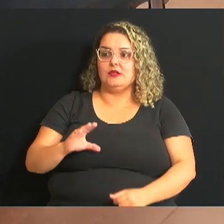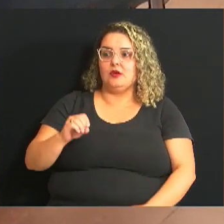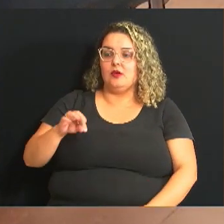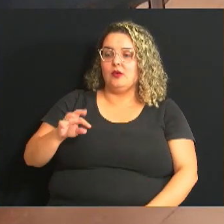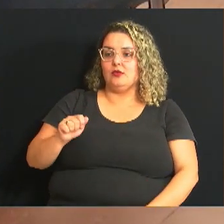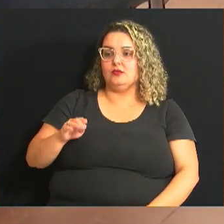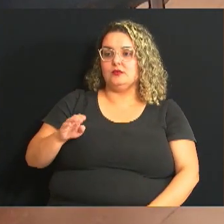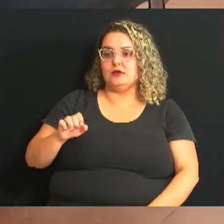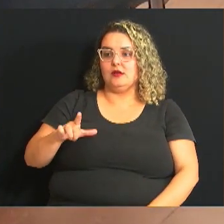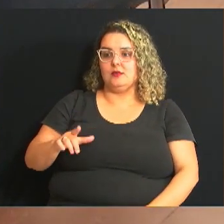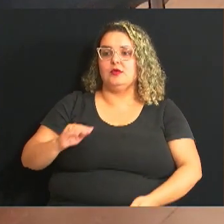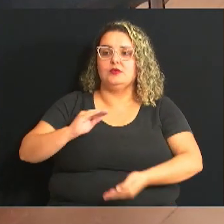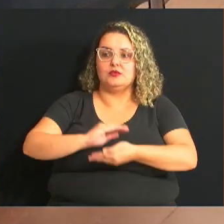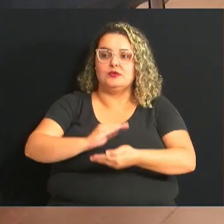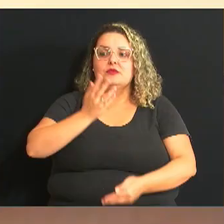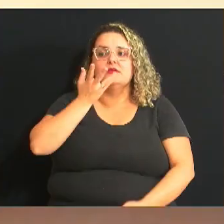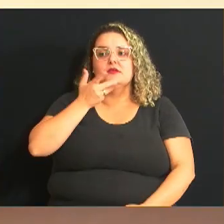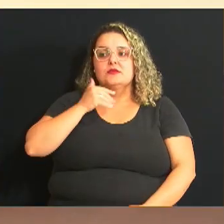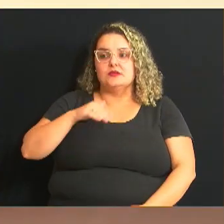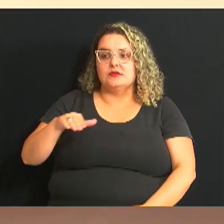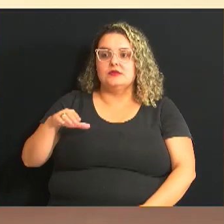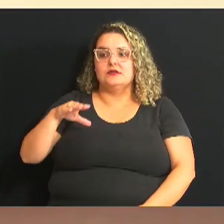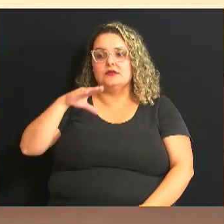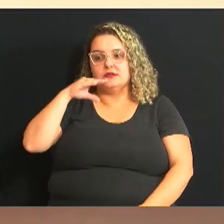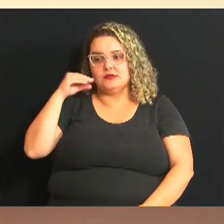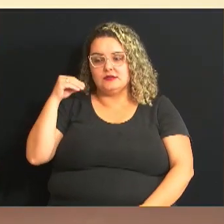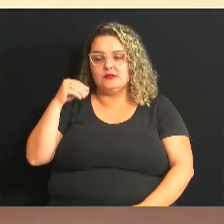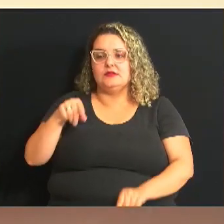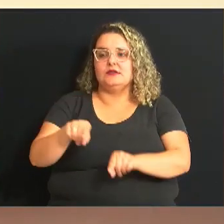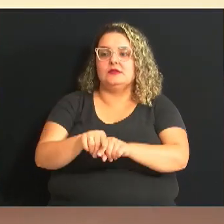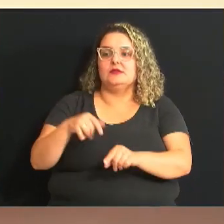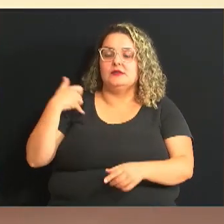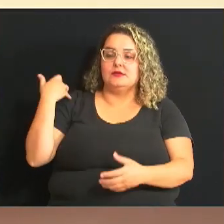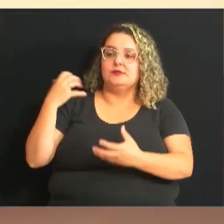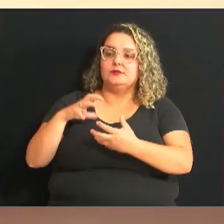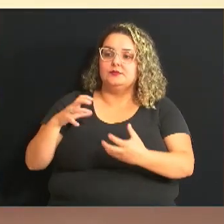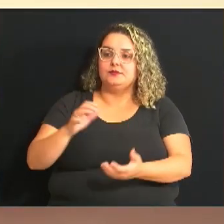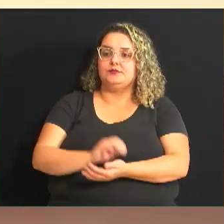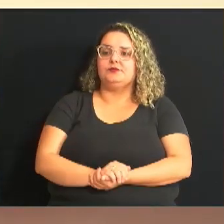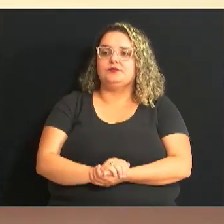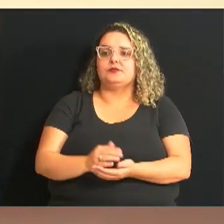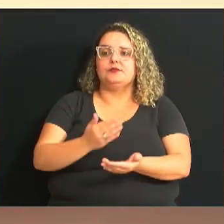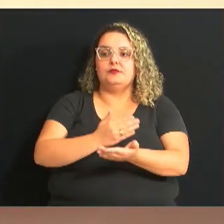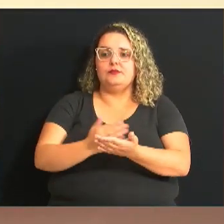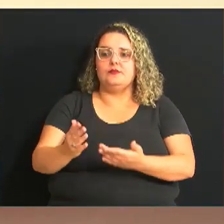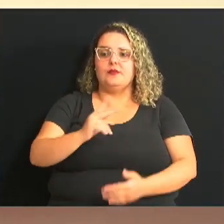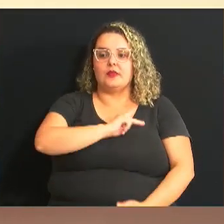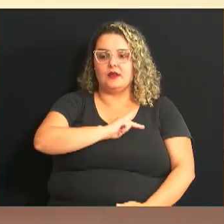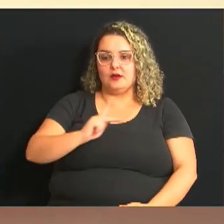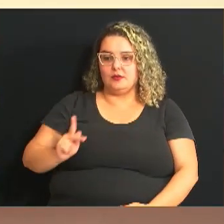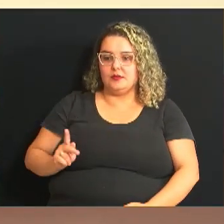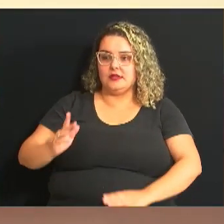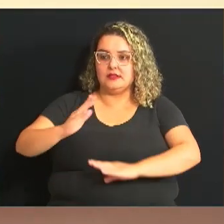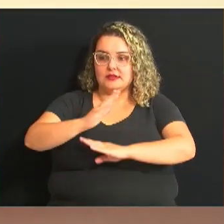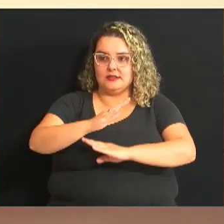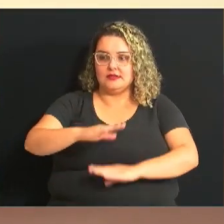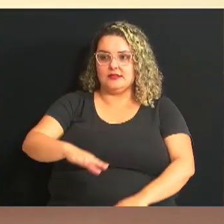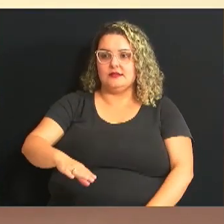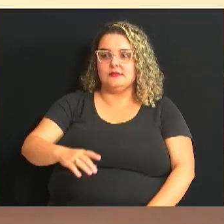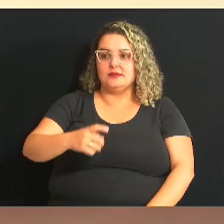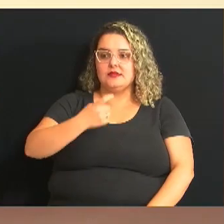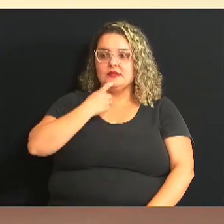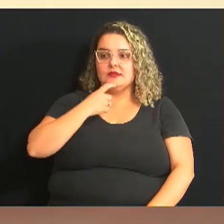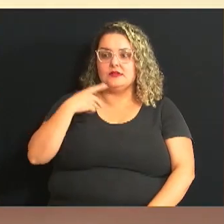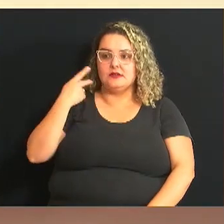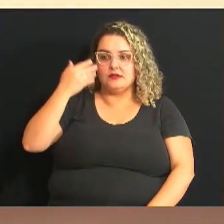dos fundos da criança e do adolescente e também do idoso. E eu começo com a presidente da Câmara de Campinas, a vereadora Débora